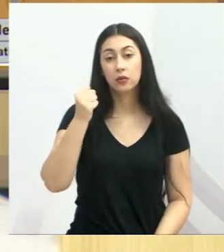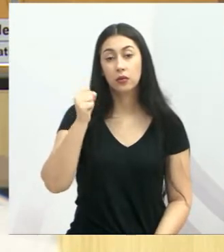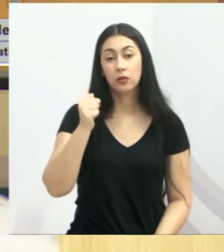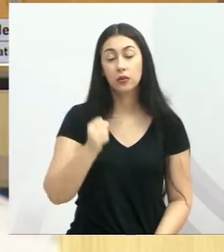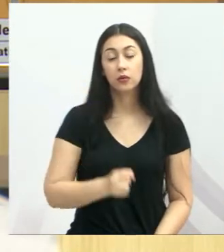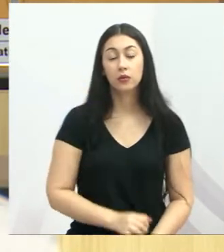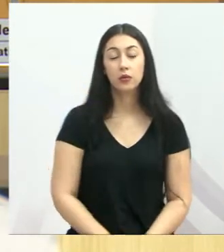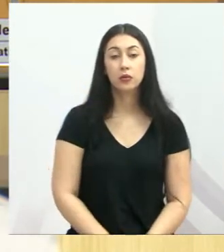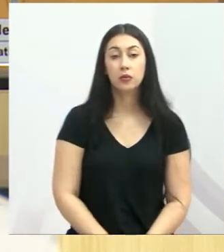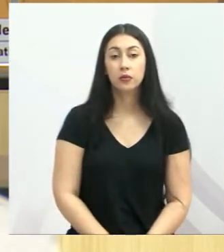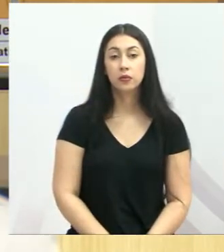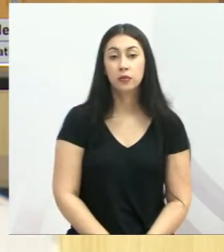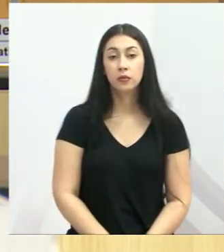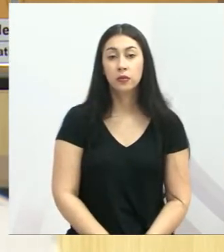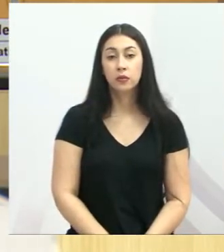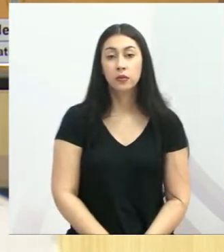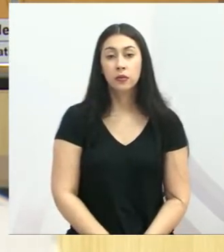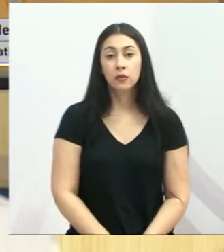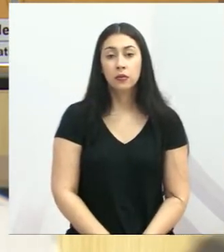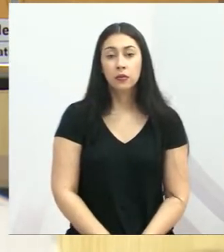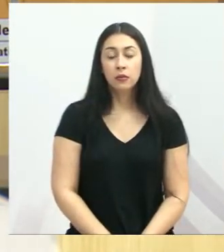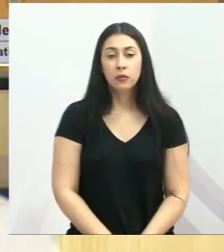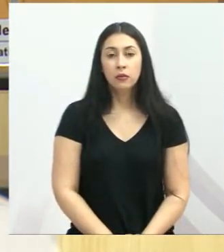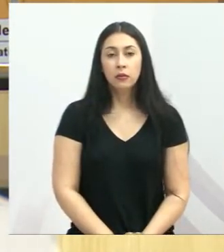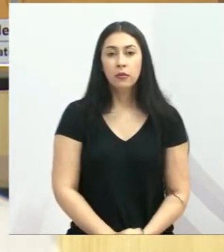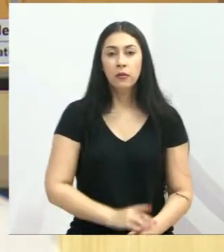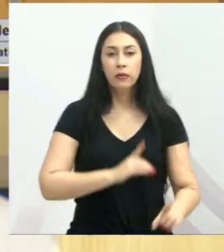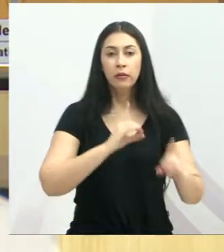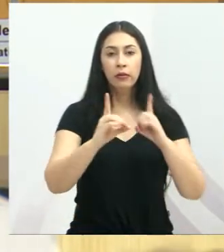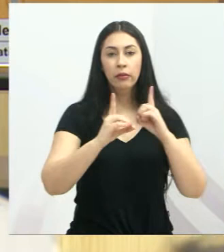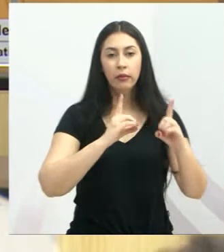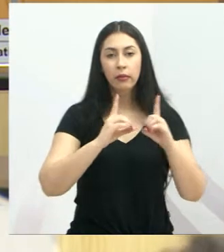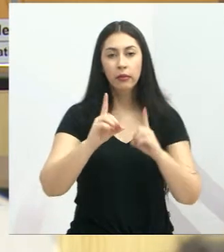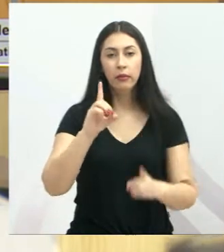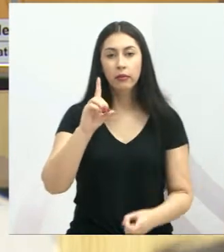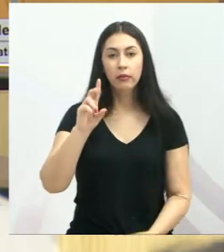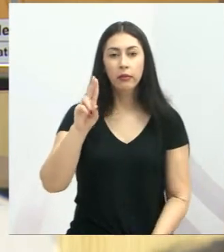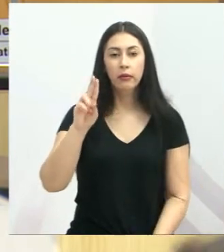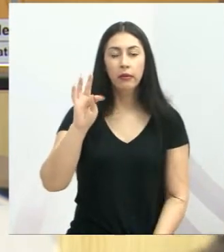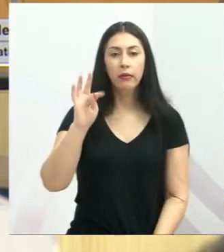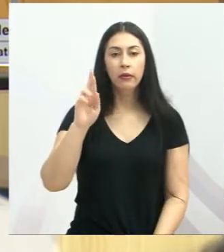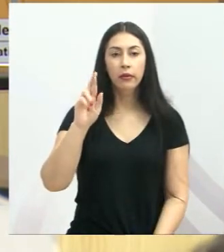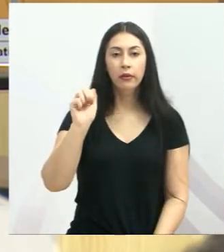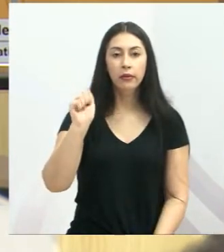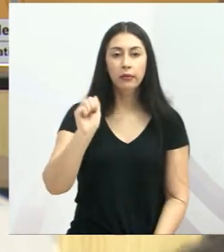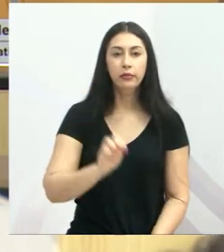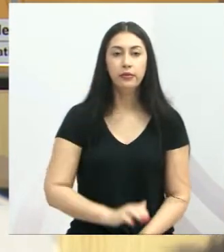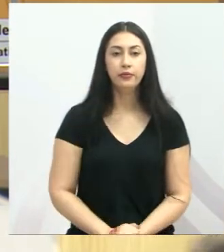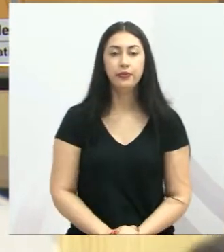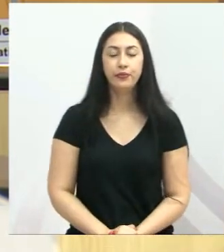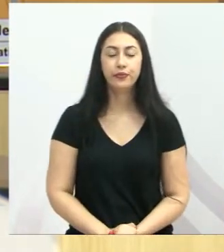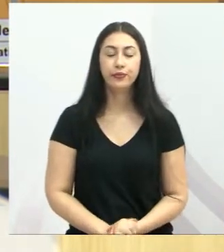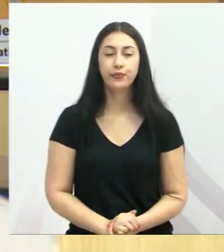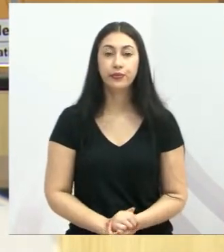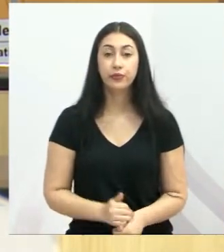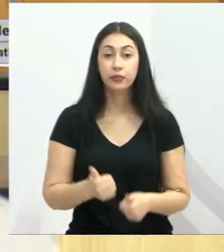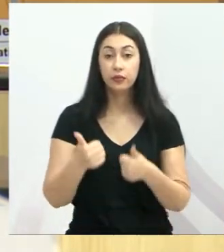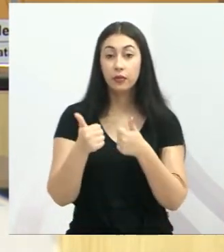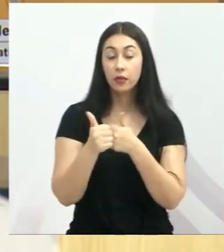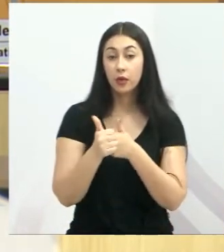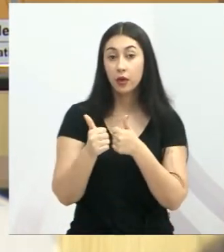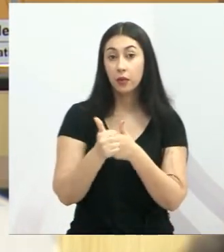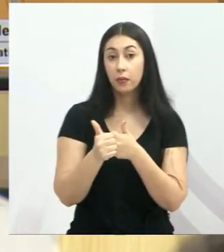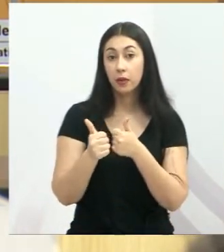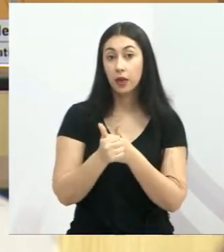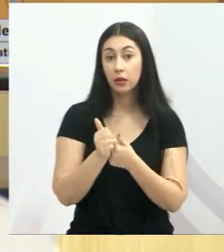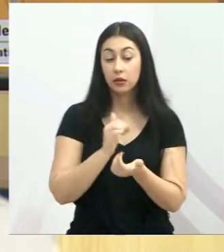158,5 da rodovia Presidente Dutra, em frente a instalações da